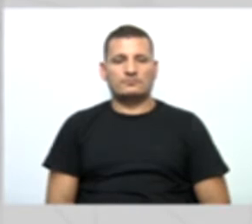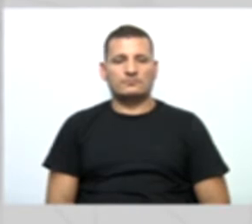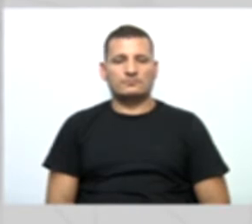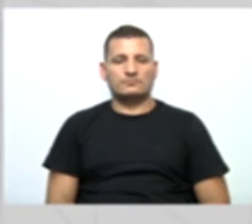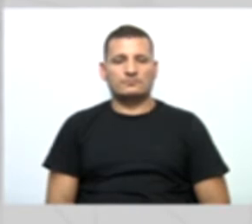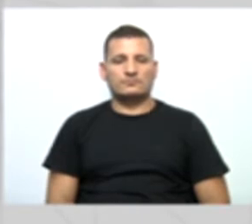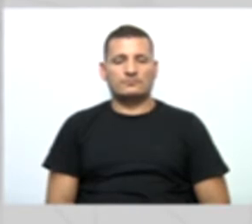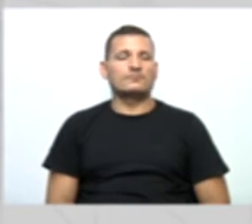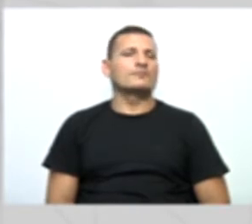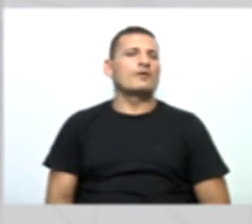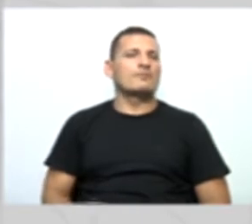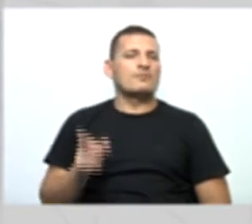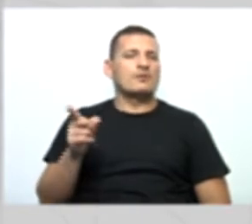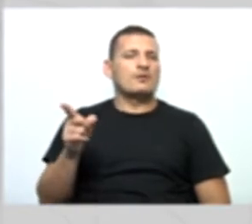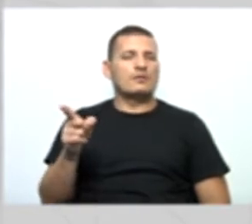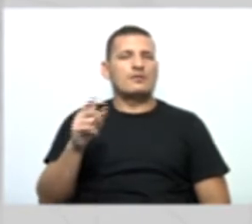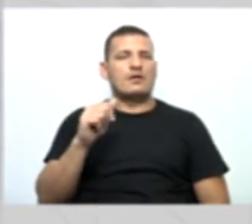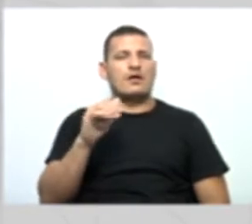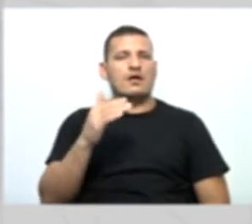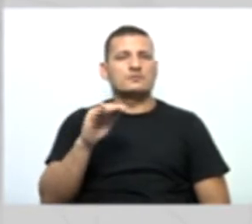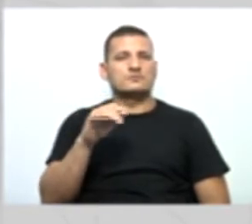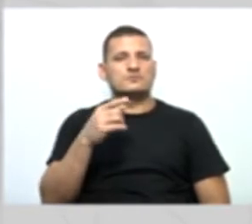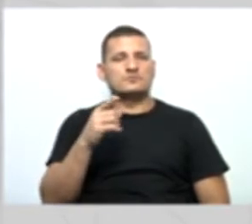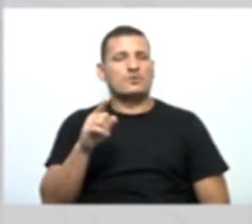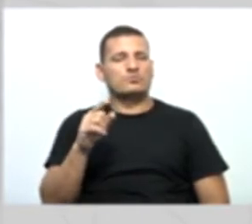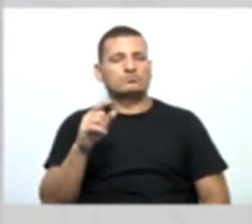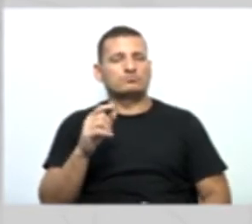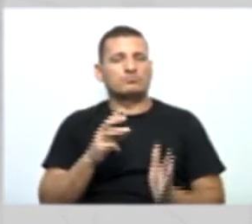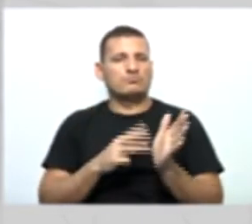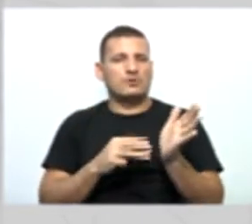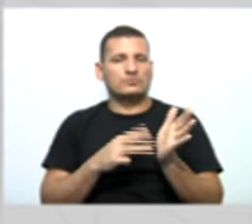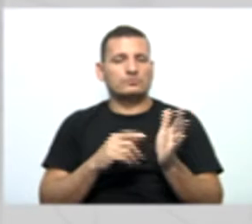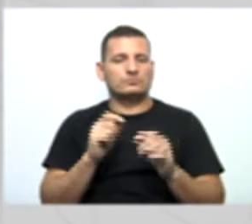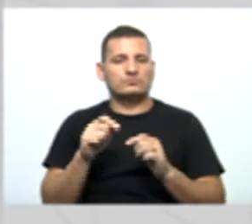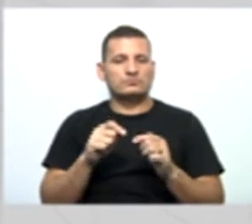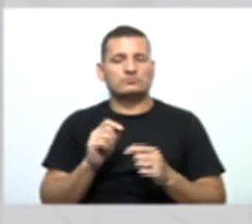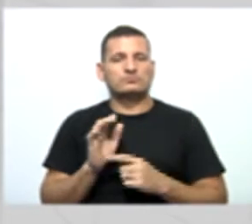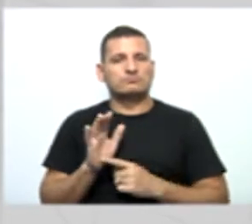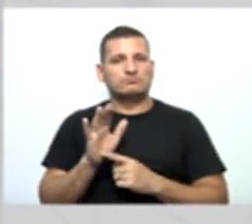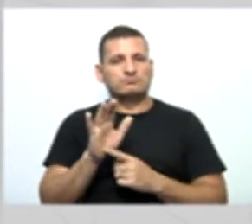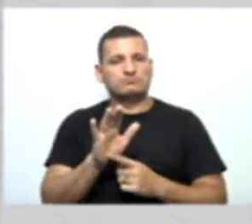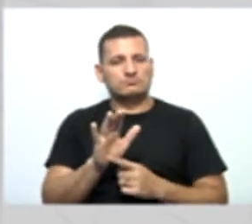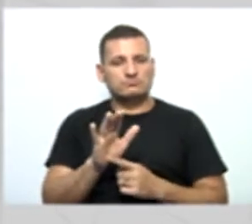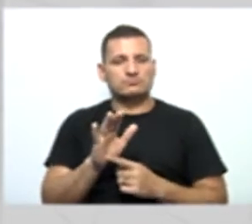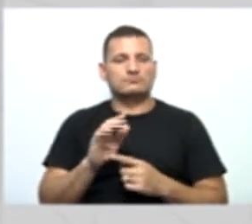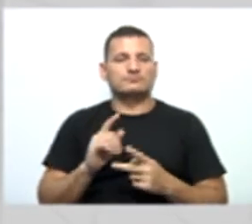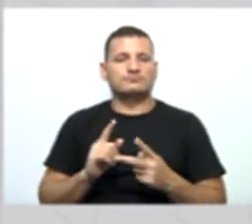as ações que esse objeto chamado Maria pode ter, que são se apresentar.